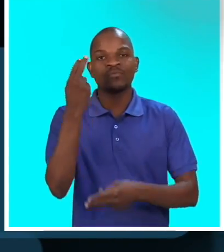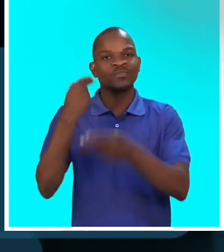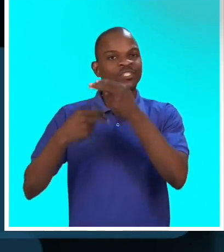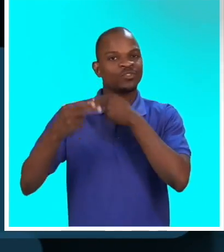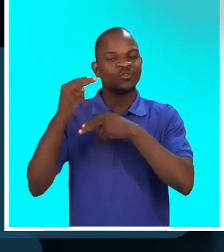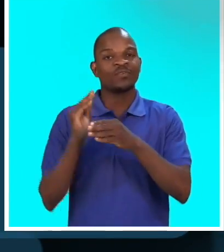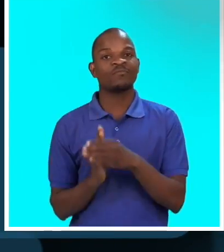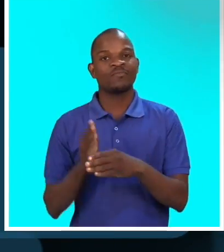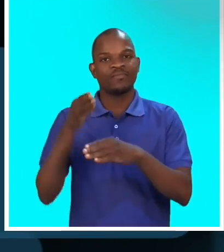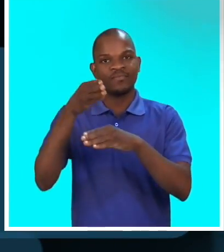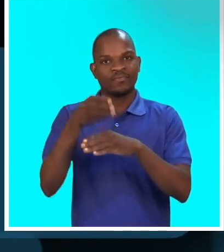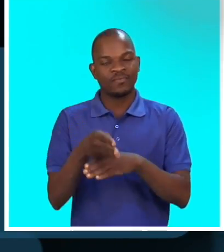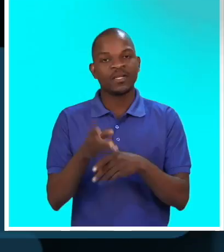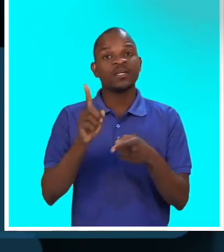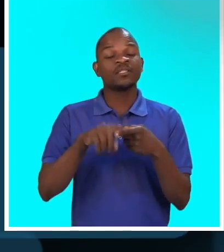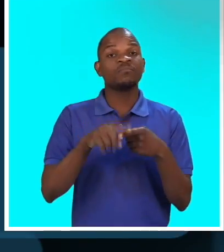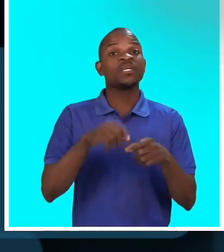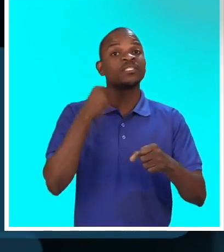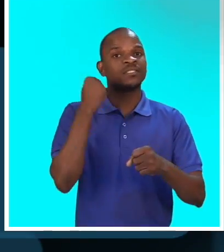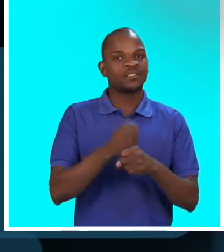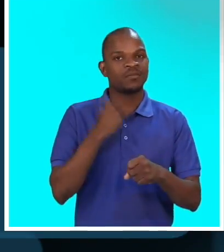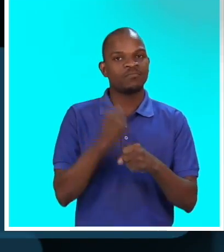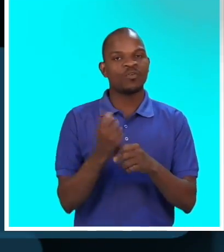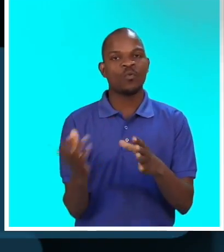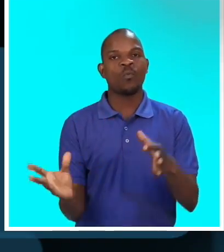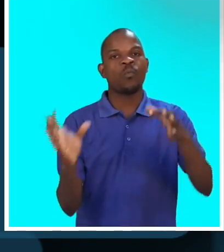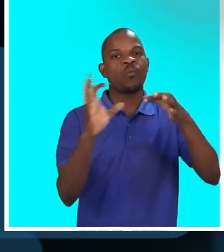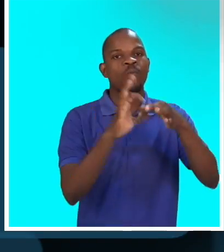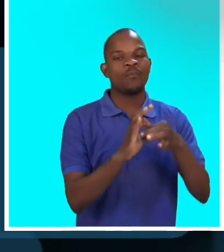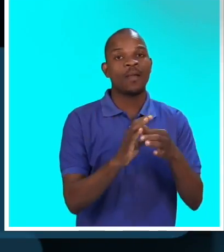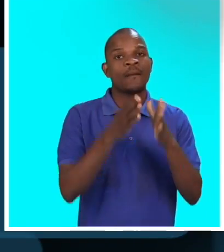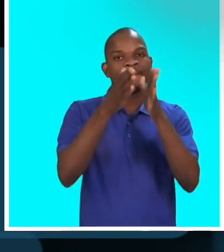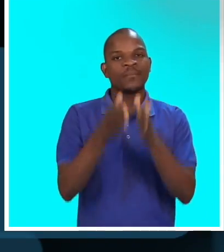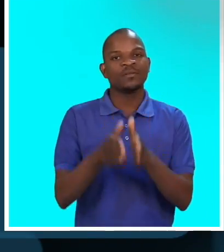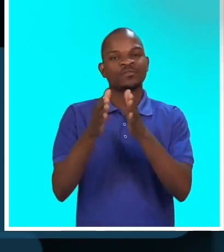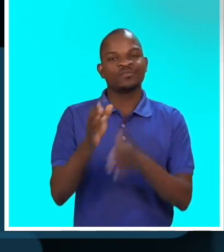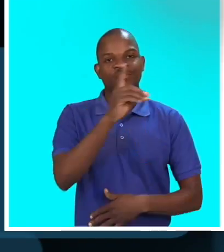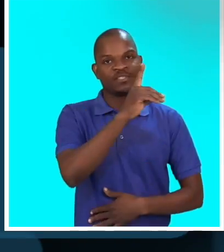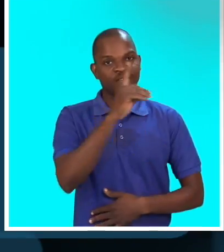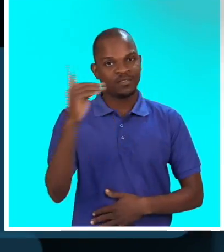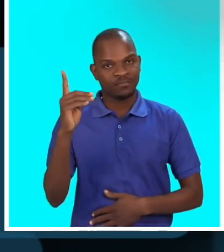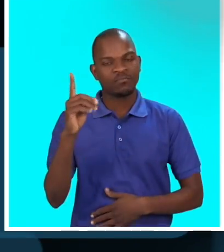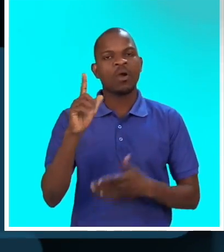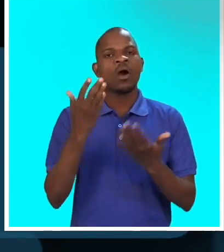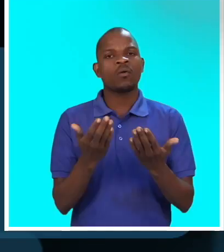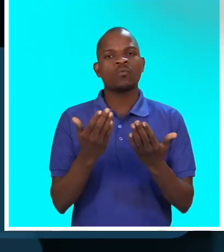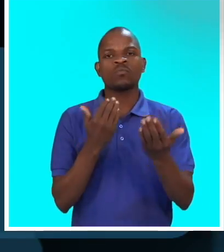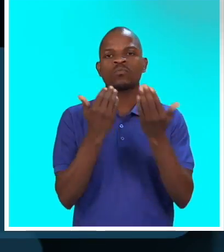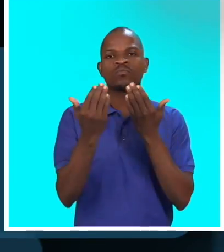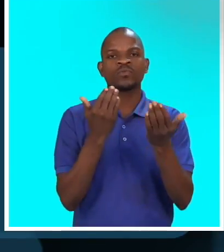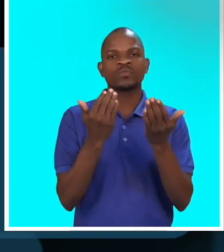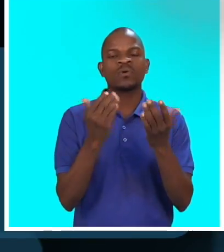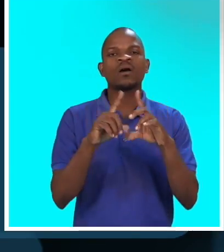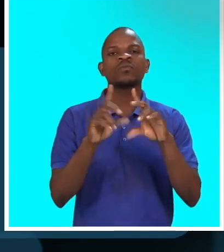histórias de superação e trabalhos ligados às pessoas com deficiência. Onde